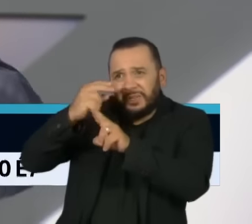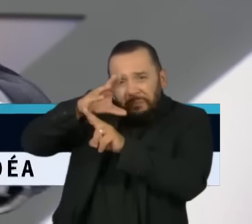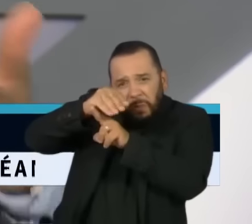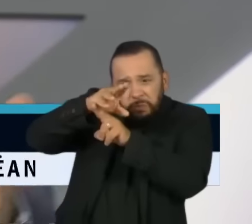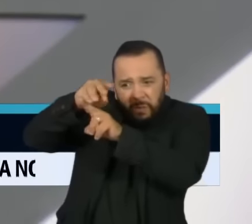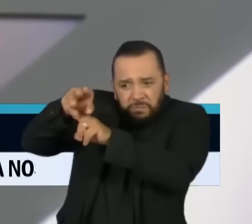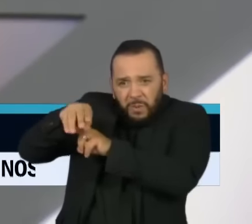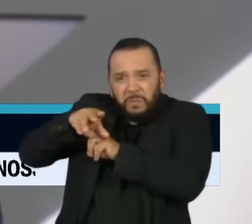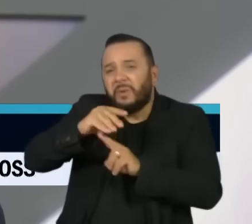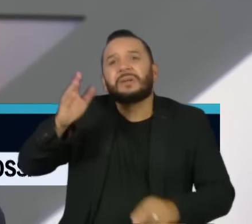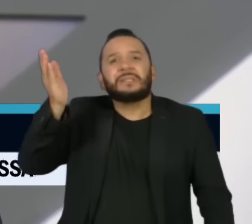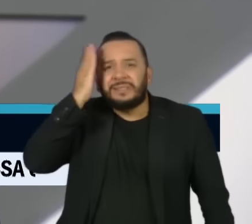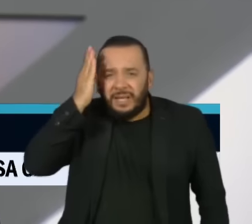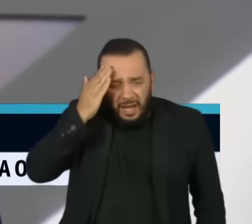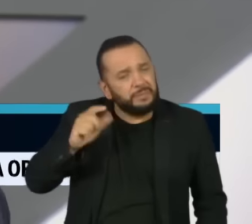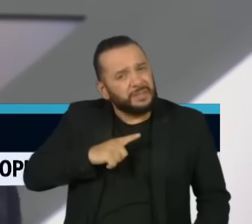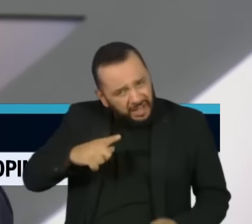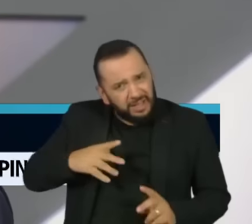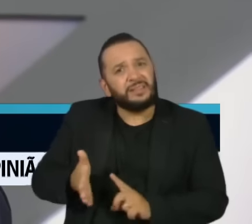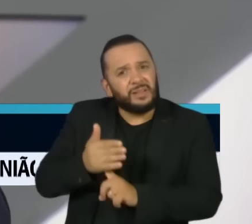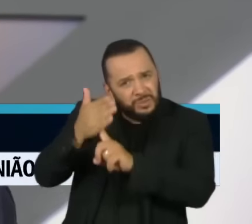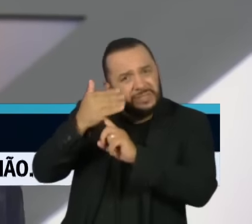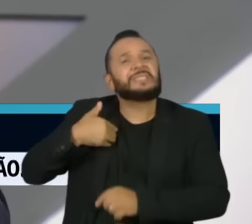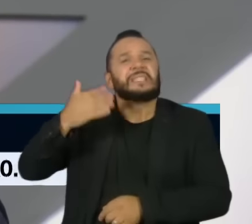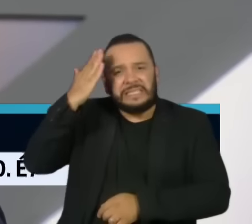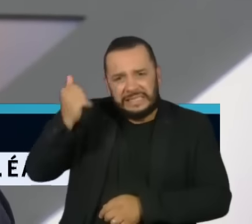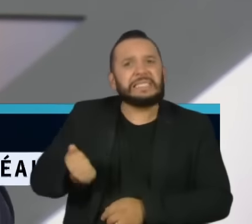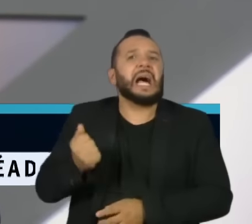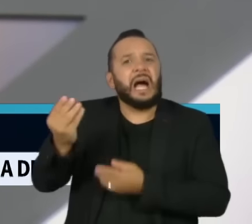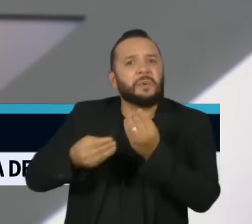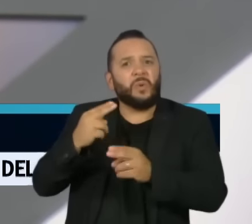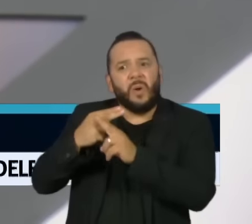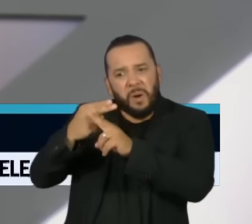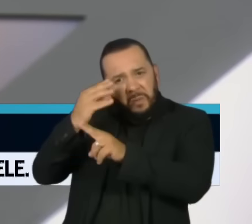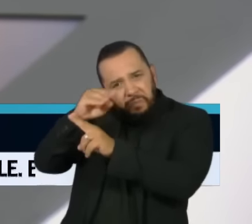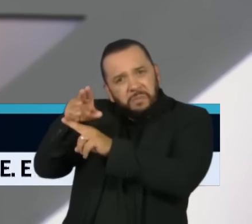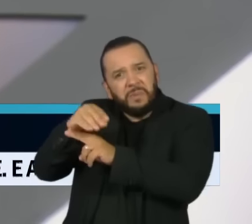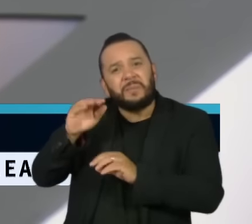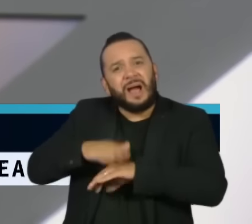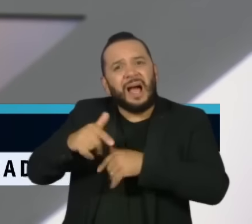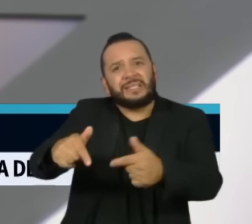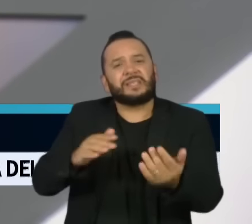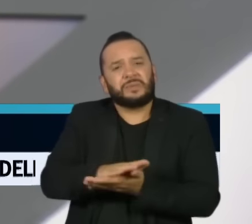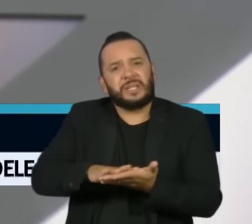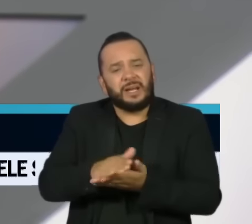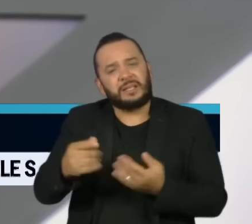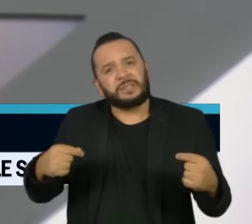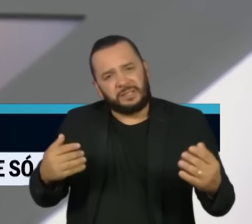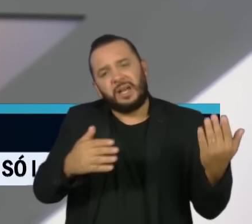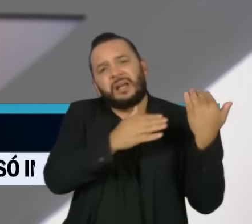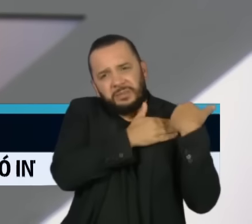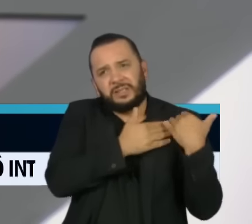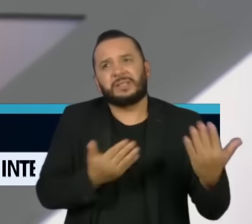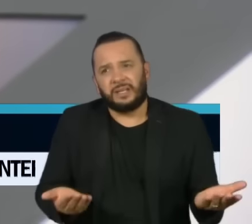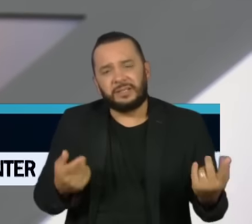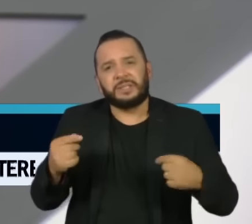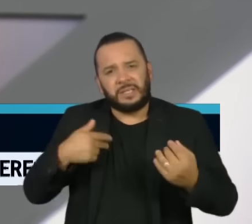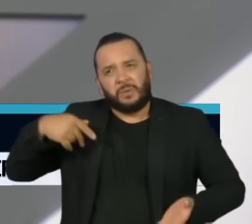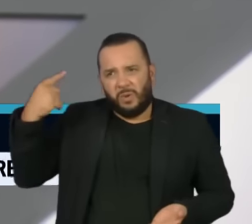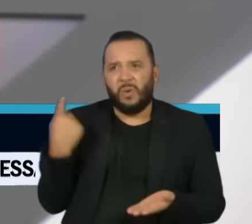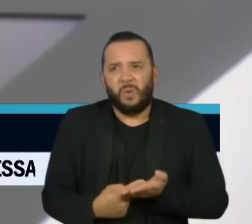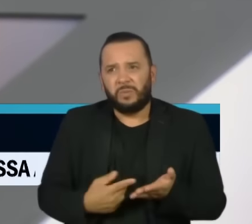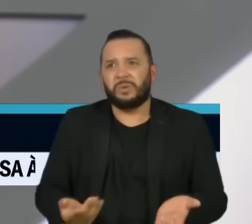com toda a estrutura da tecnologia, sabedora disso, acompanhando isso e não tomando qualquer medida. Então, nós precisamos de responsabilidade, nós precisamos de